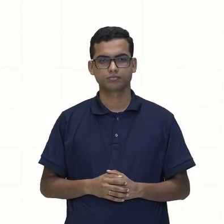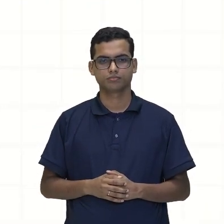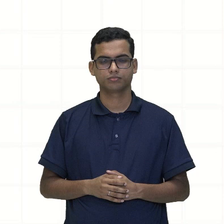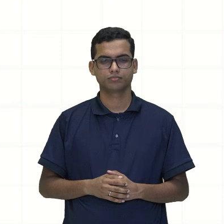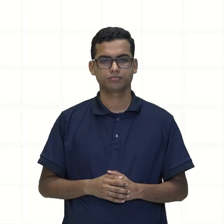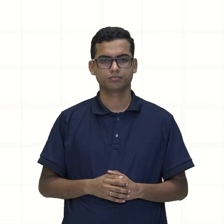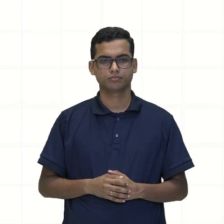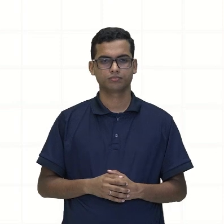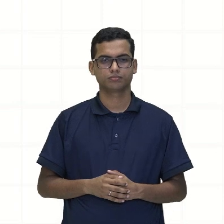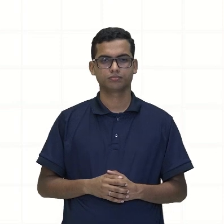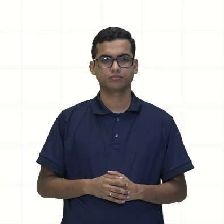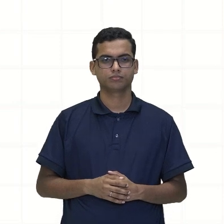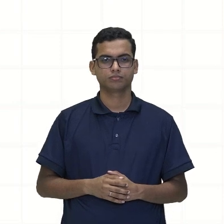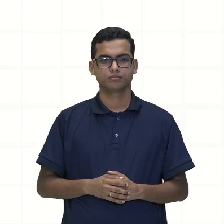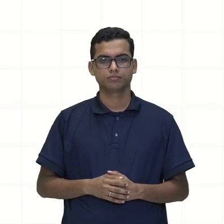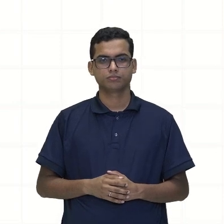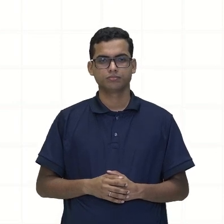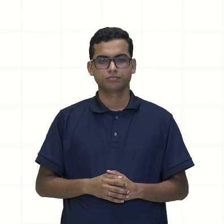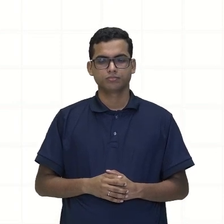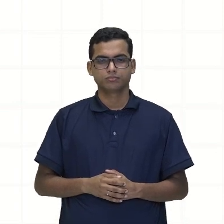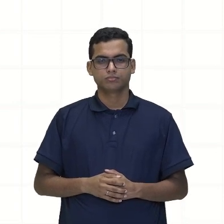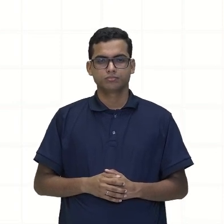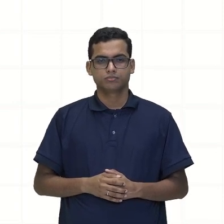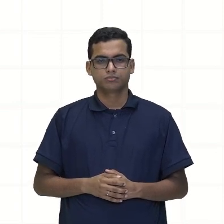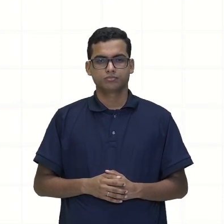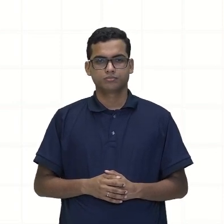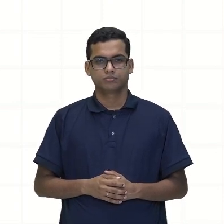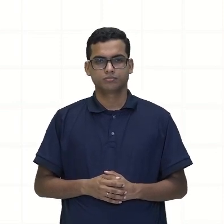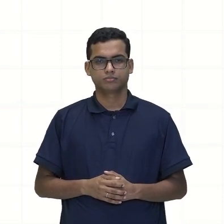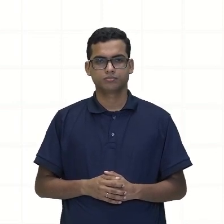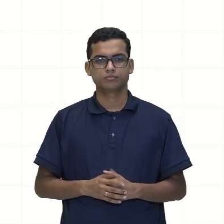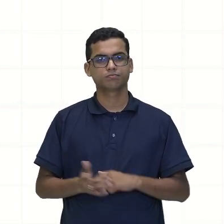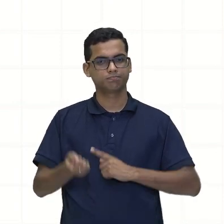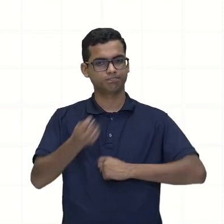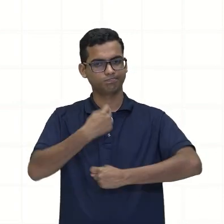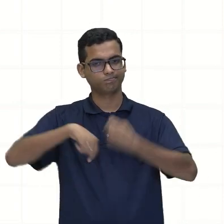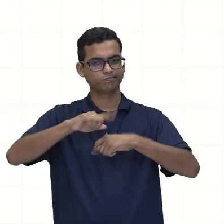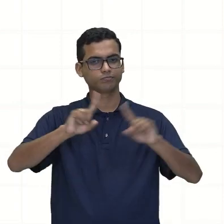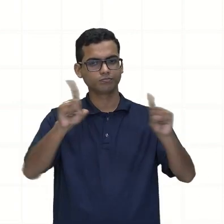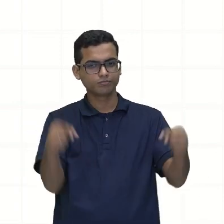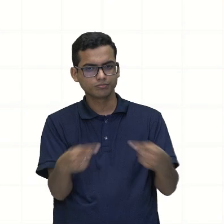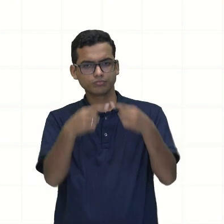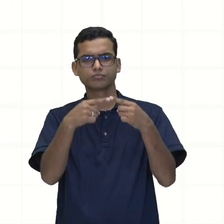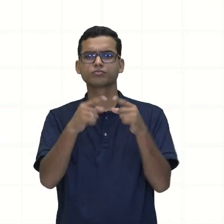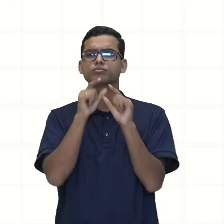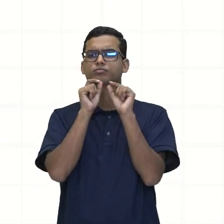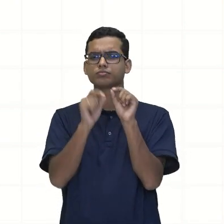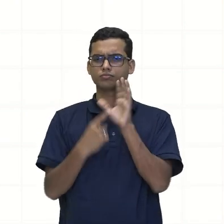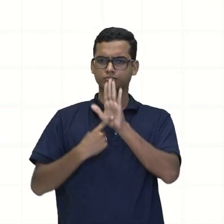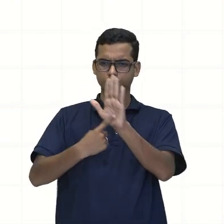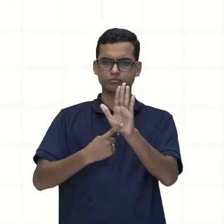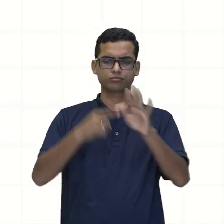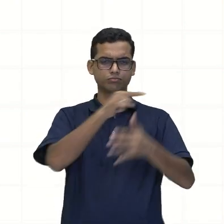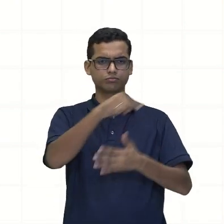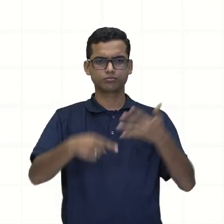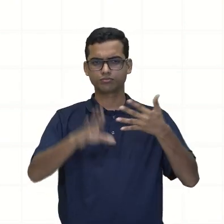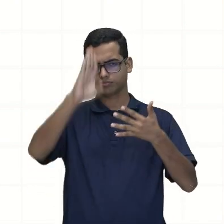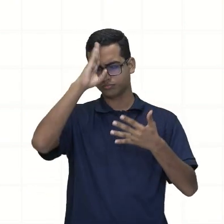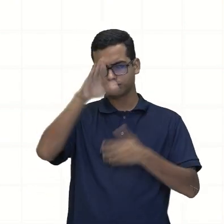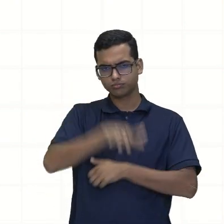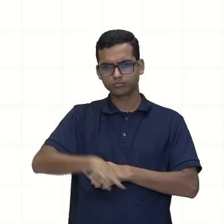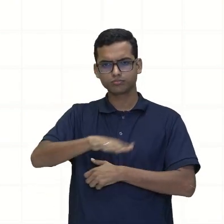um próximo mapa temático ainda relacionado aqui à economia, né, que ele vem trazendo os principais